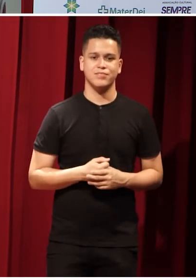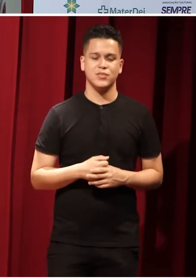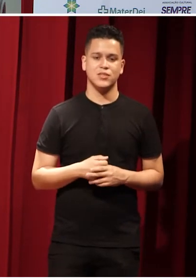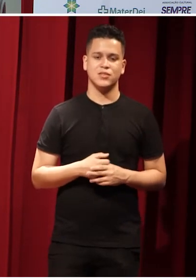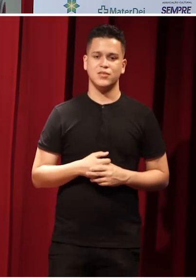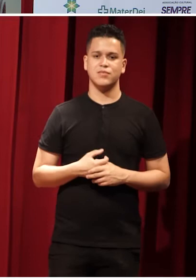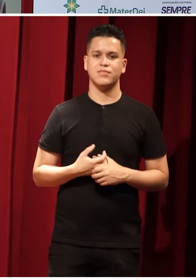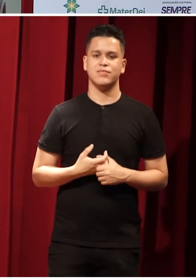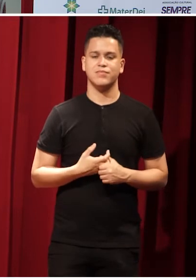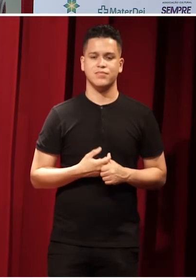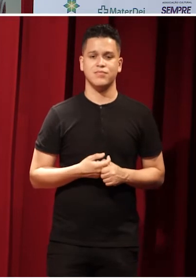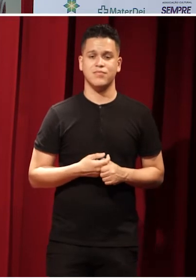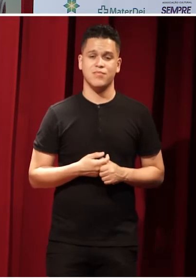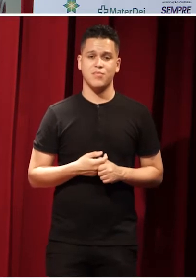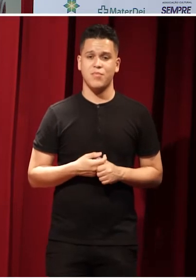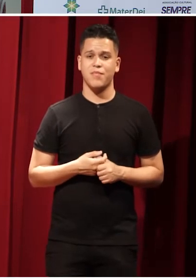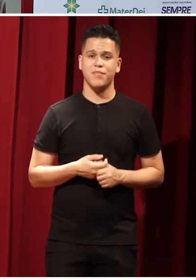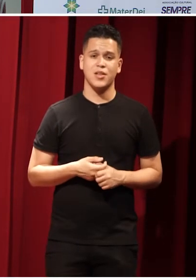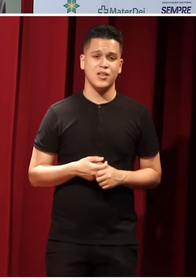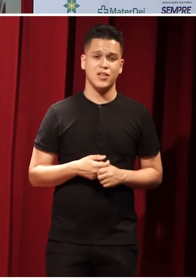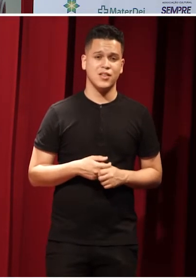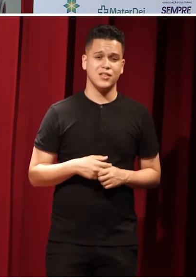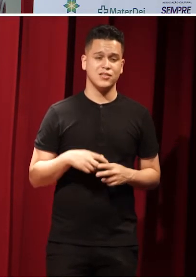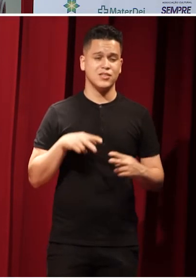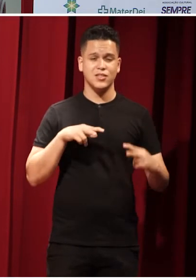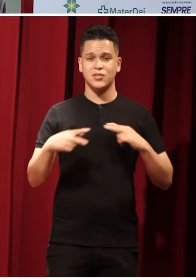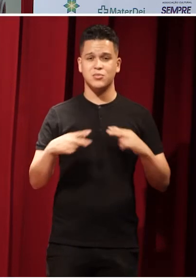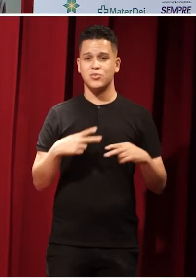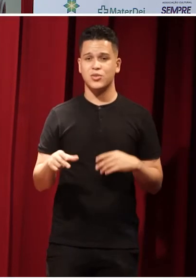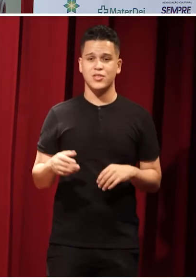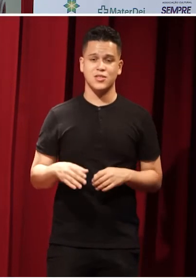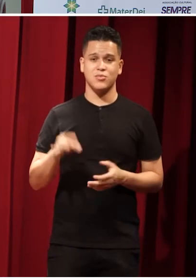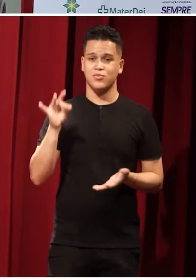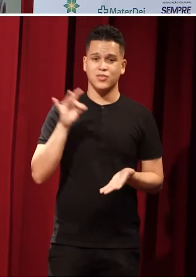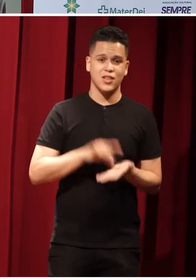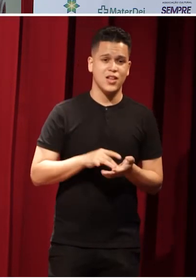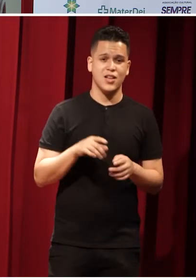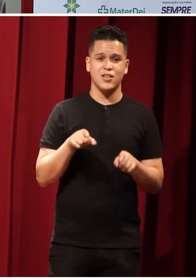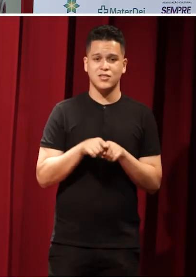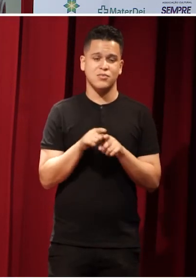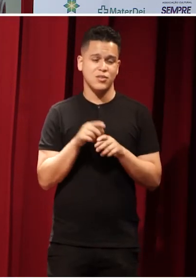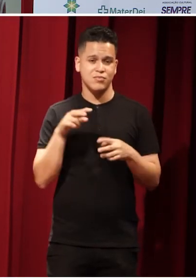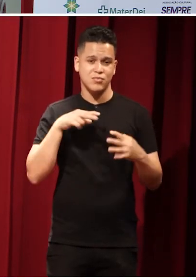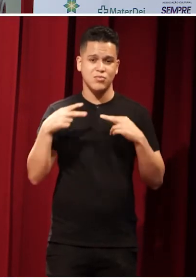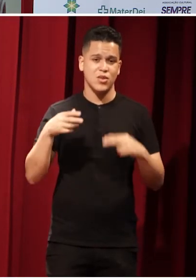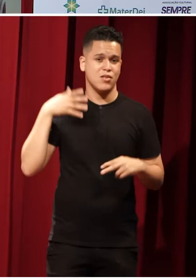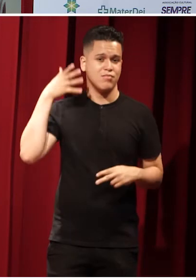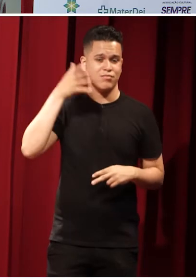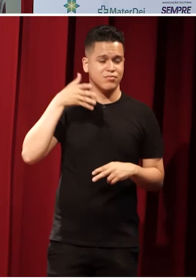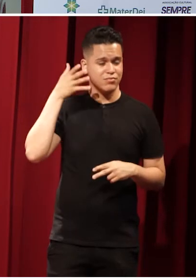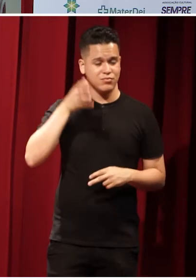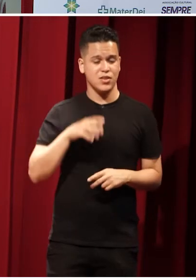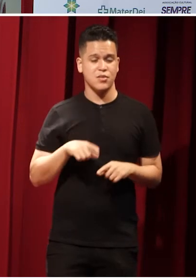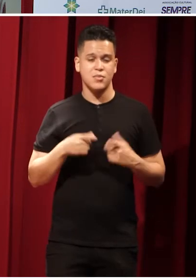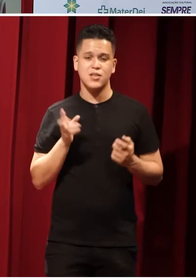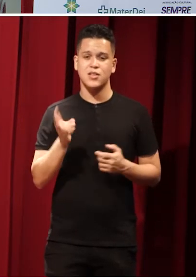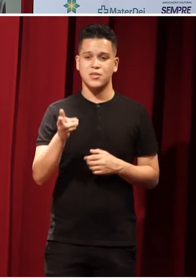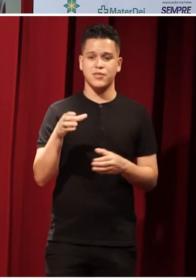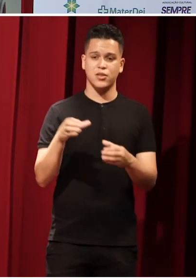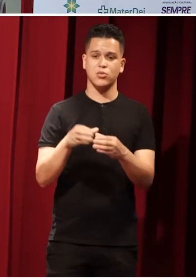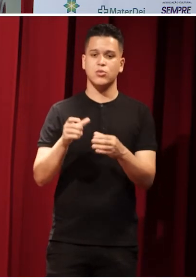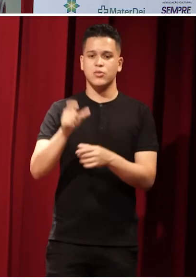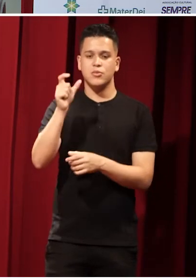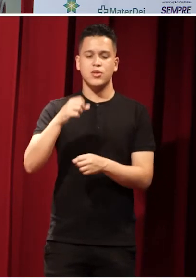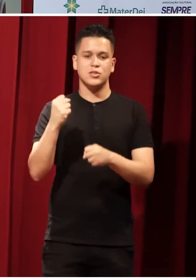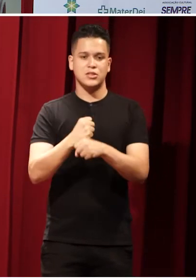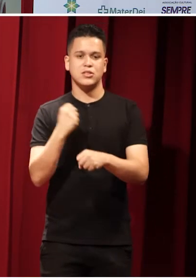e nem na prática, nem no discurso. Mas quando você conversa com os ativistas da